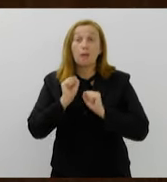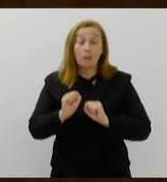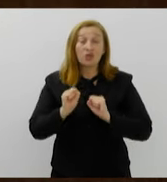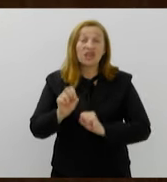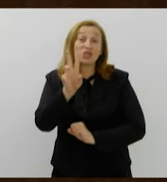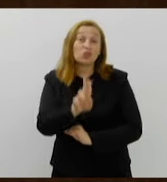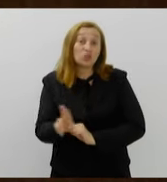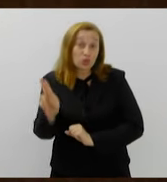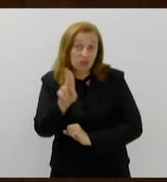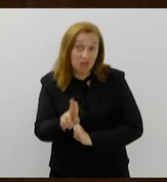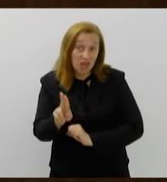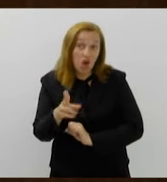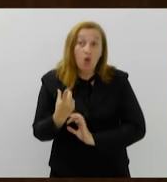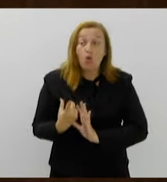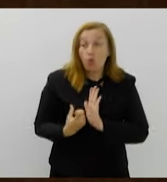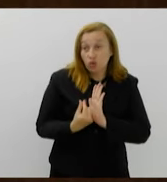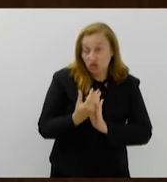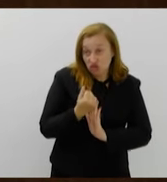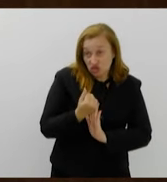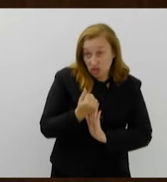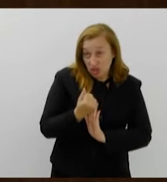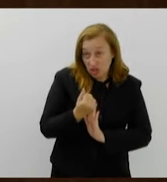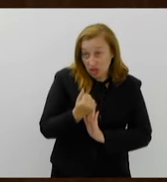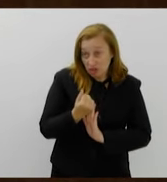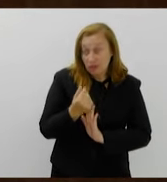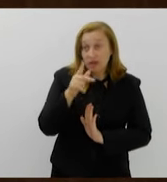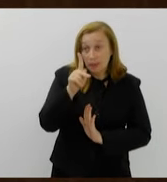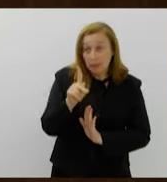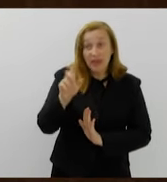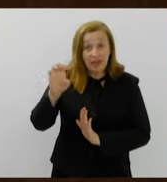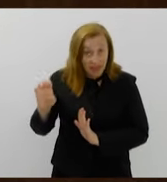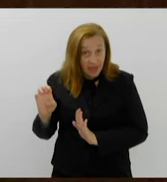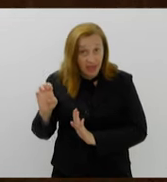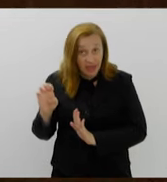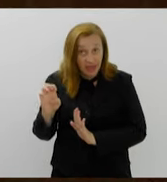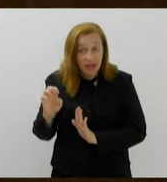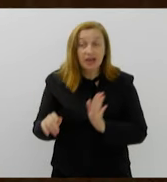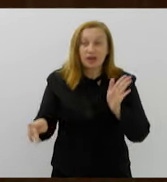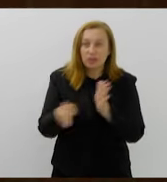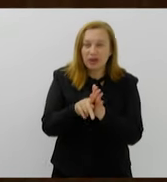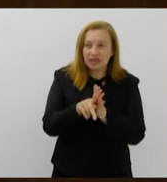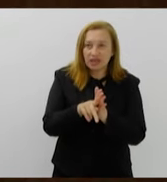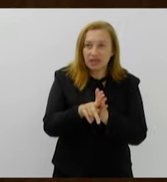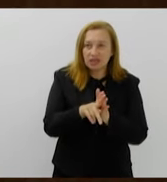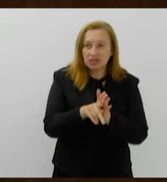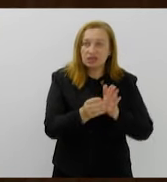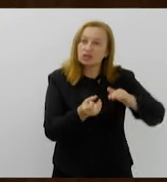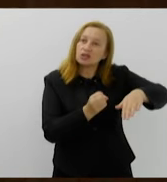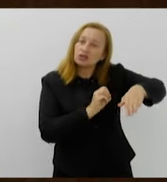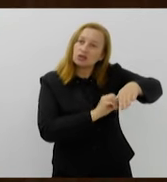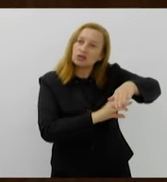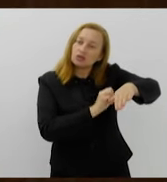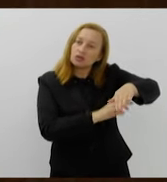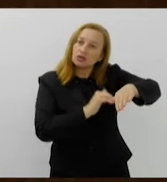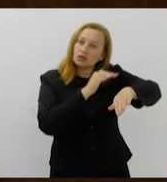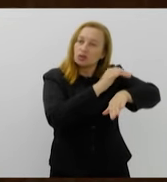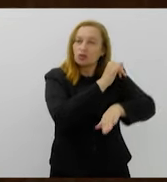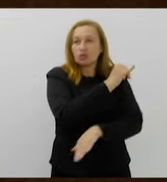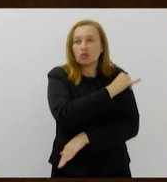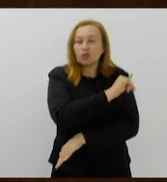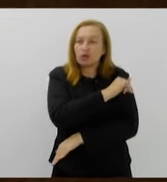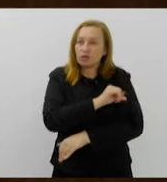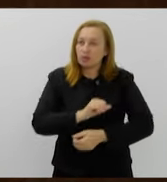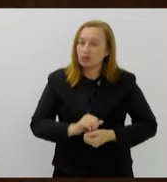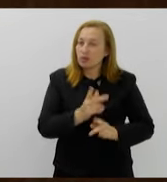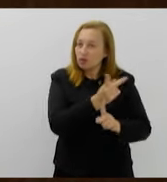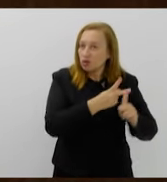utilizar o dinheiro do R da Pe pertencente ao fundo único do Rio previdência financeiro